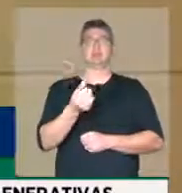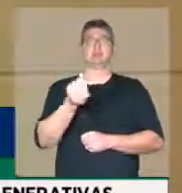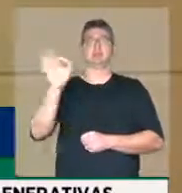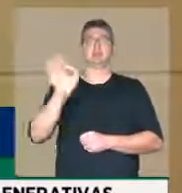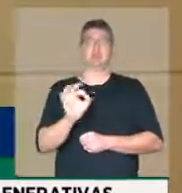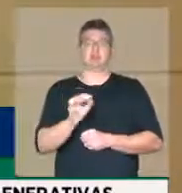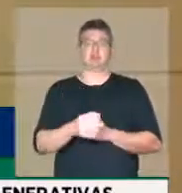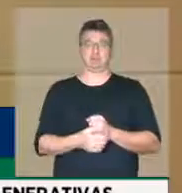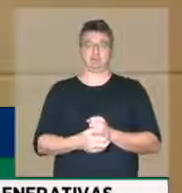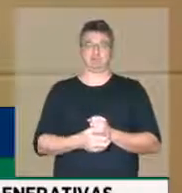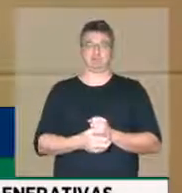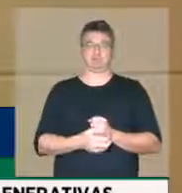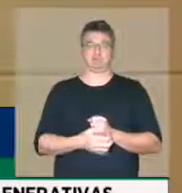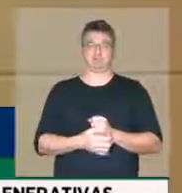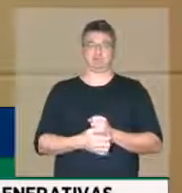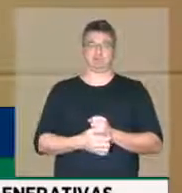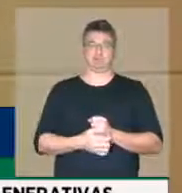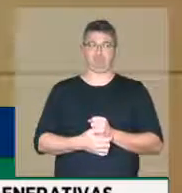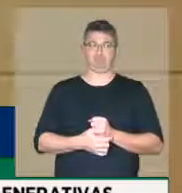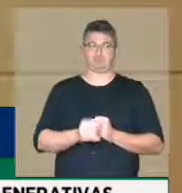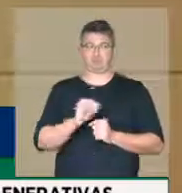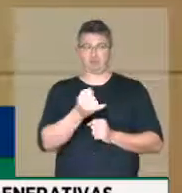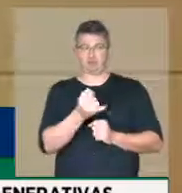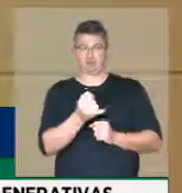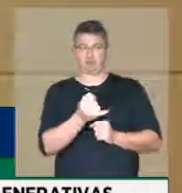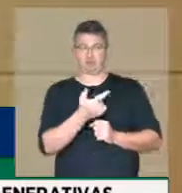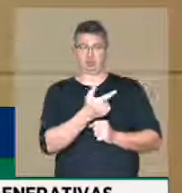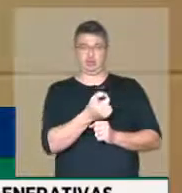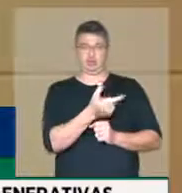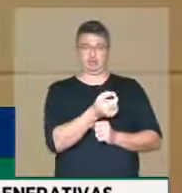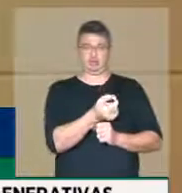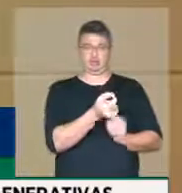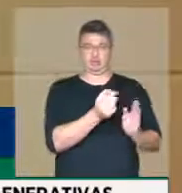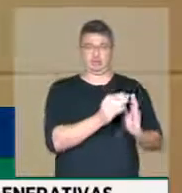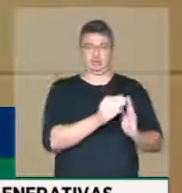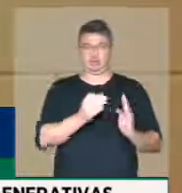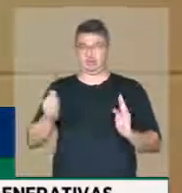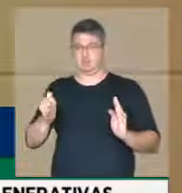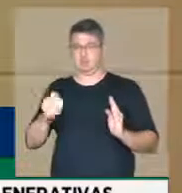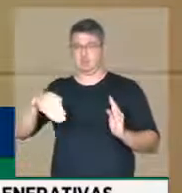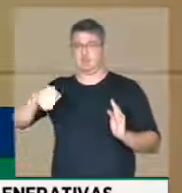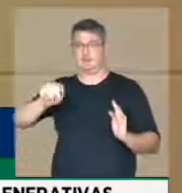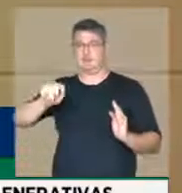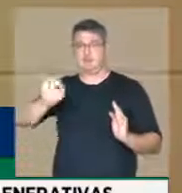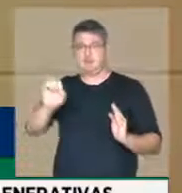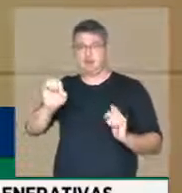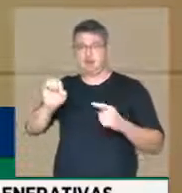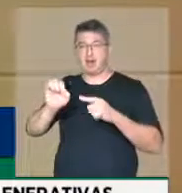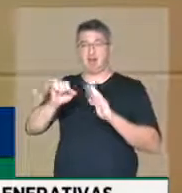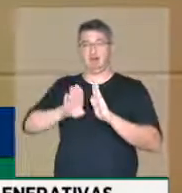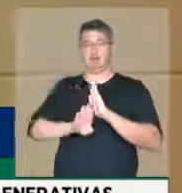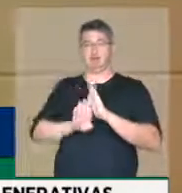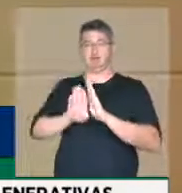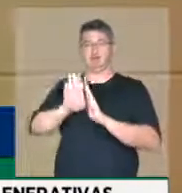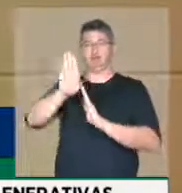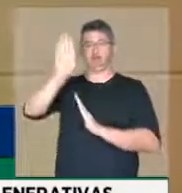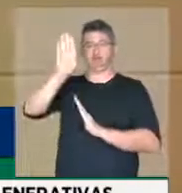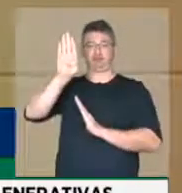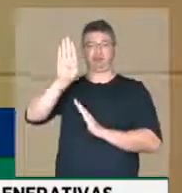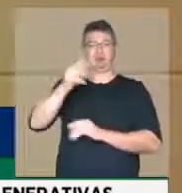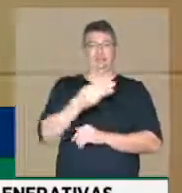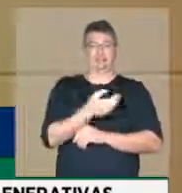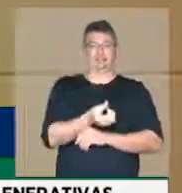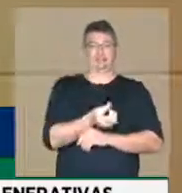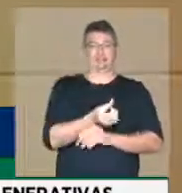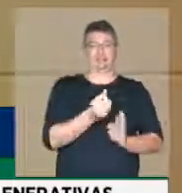36%. De janeiro de 2020 para cá, maio, esse número passou de 36%